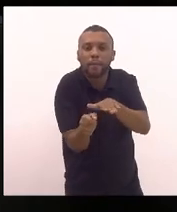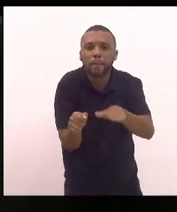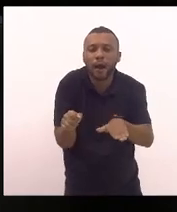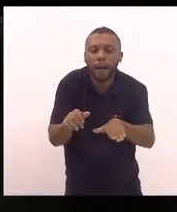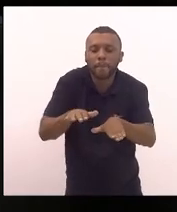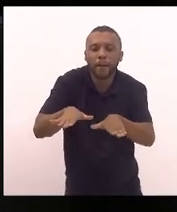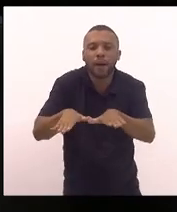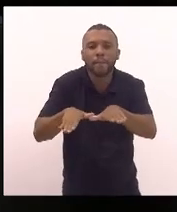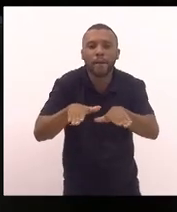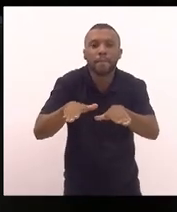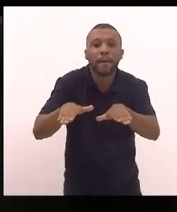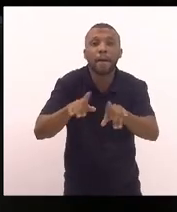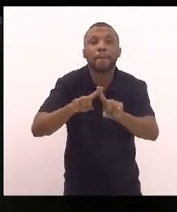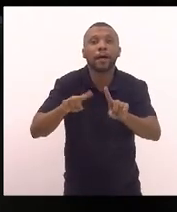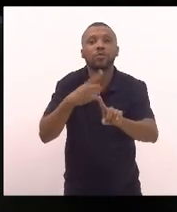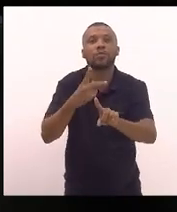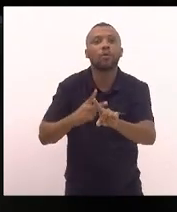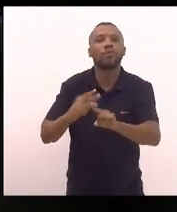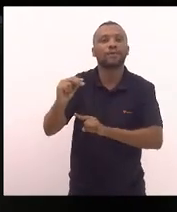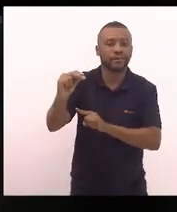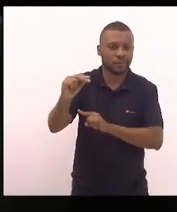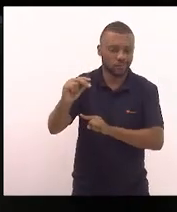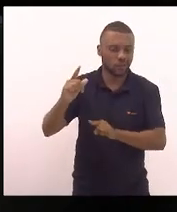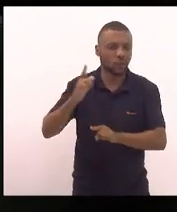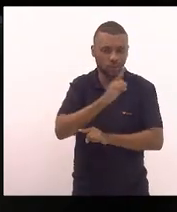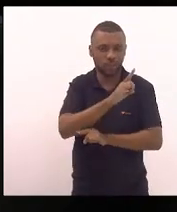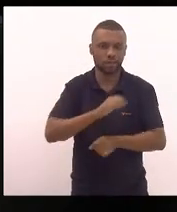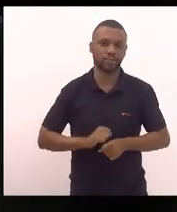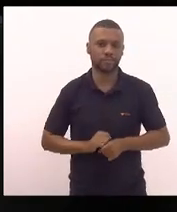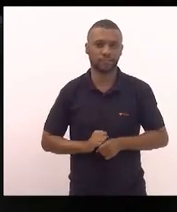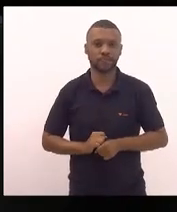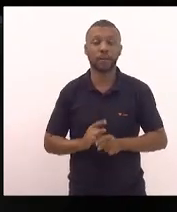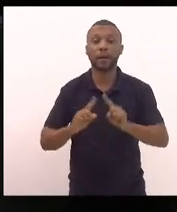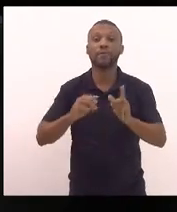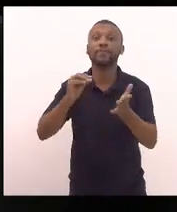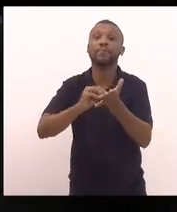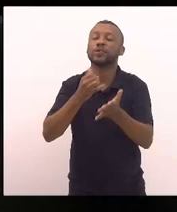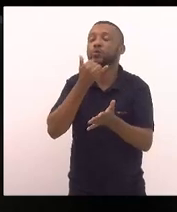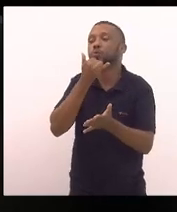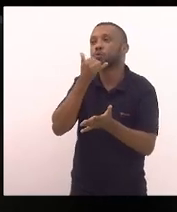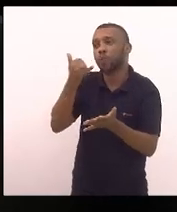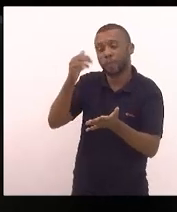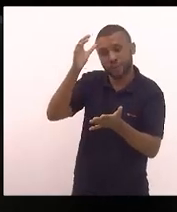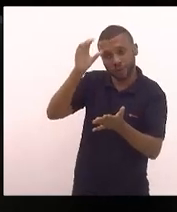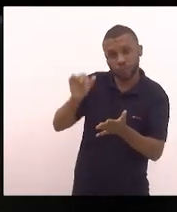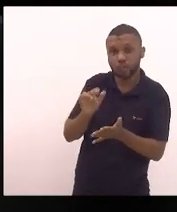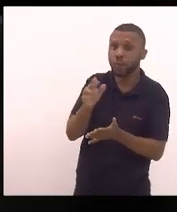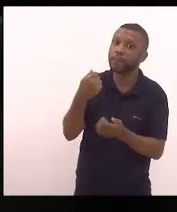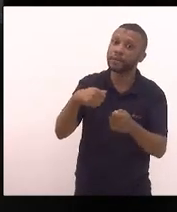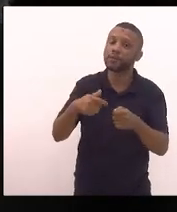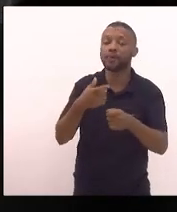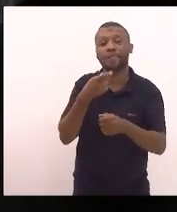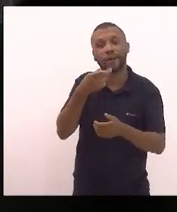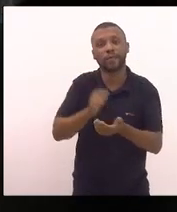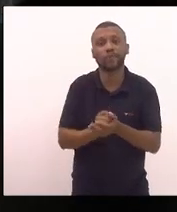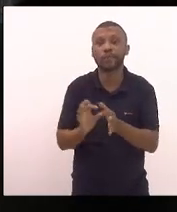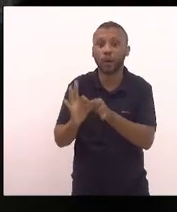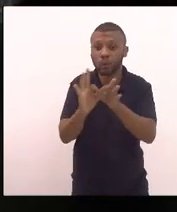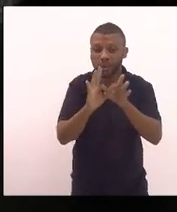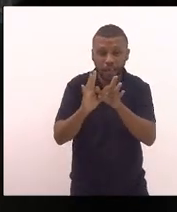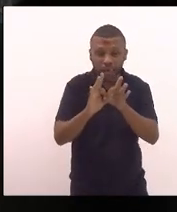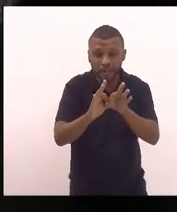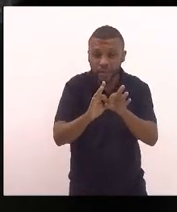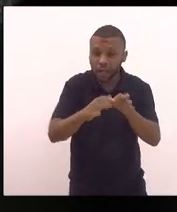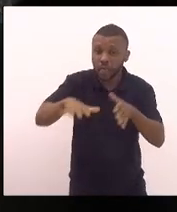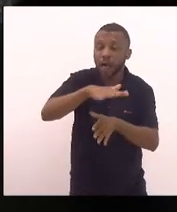vencendo. Só nos falta uma coisa. Tia Ju, me desculpe, mas eu tenho que falar. A união entre as mulheres